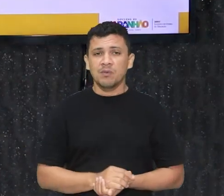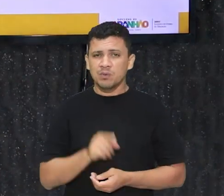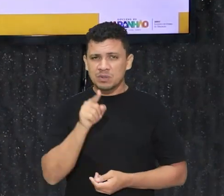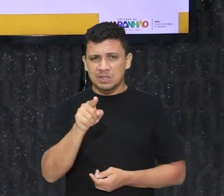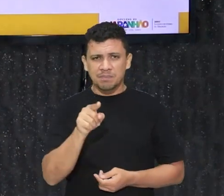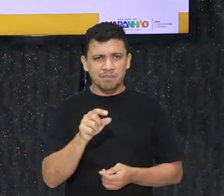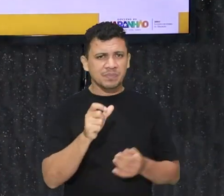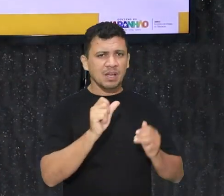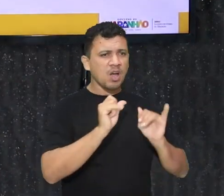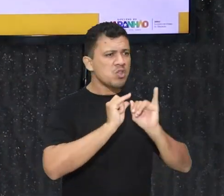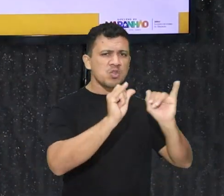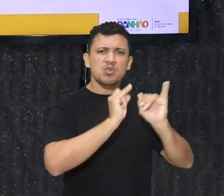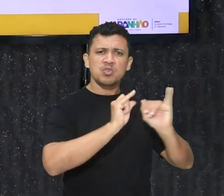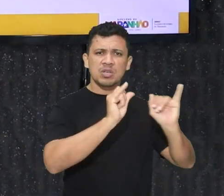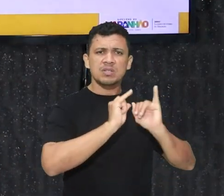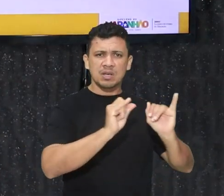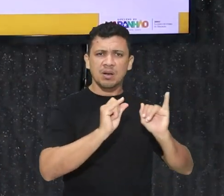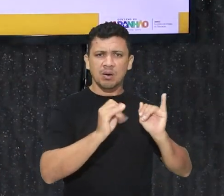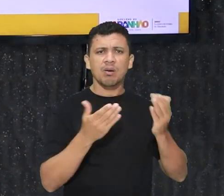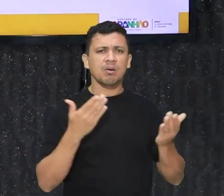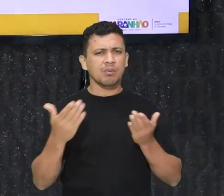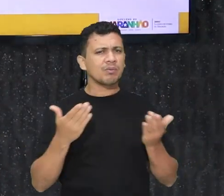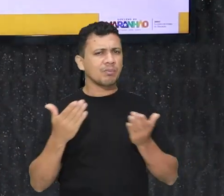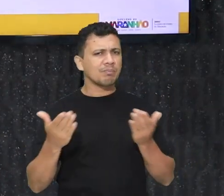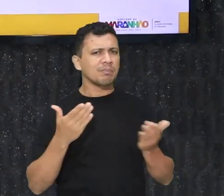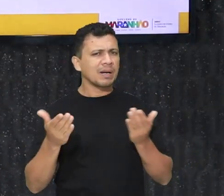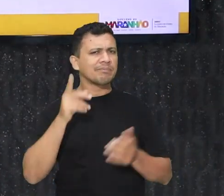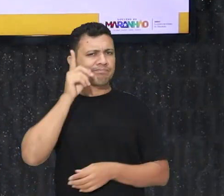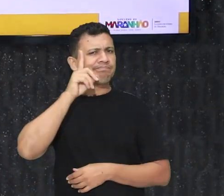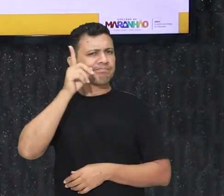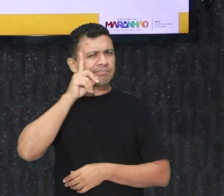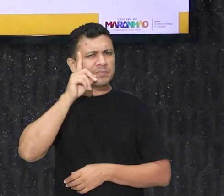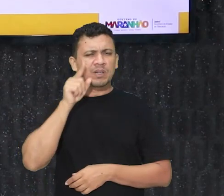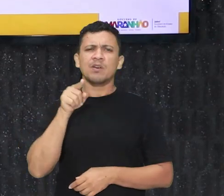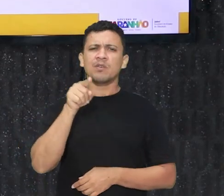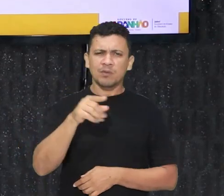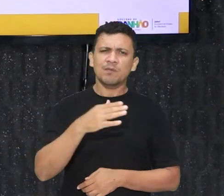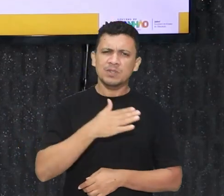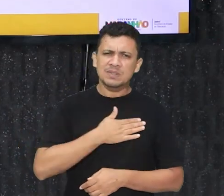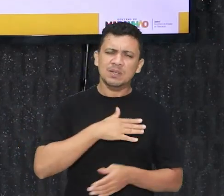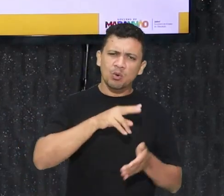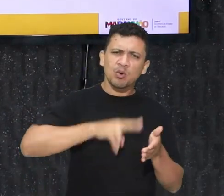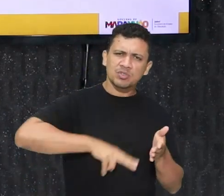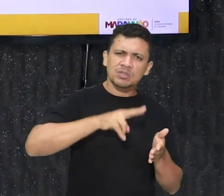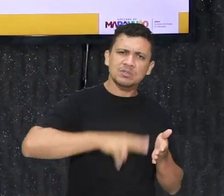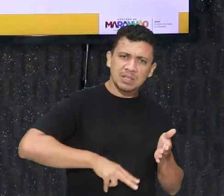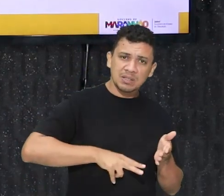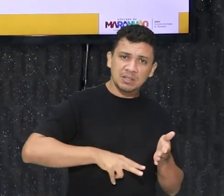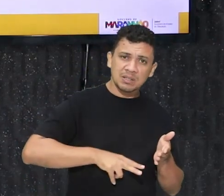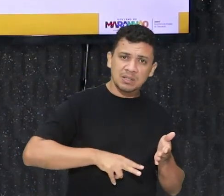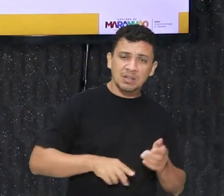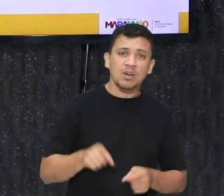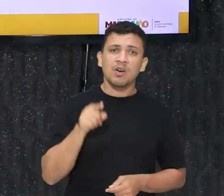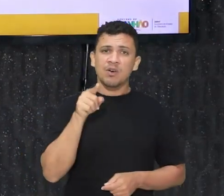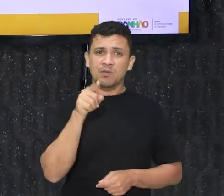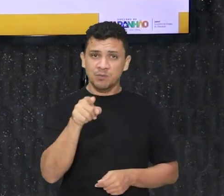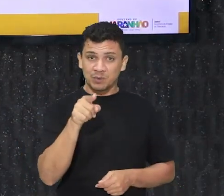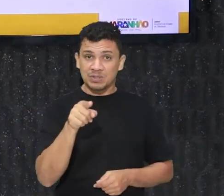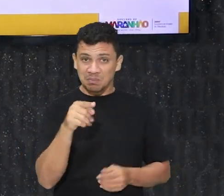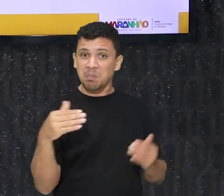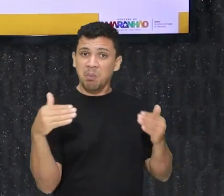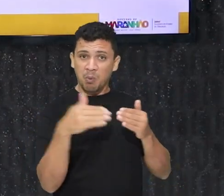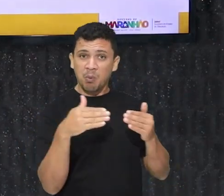você recebe diariamente? Você gosta de ler? Será que você estaria inserido nos